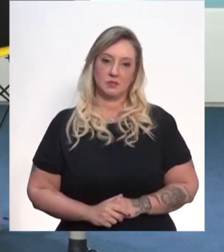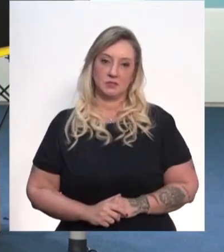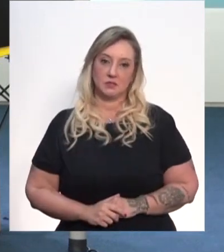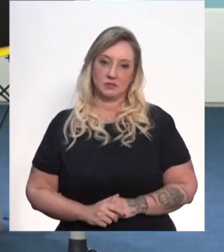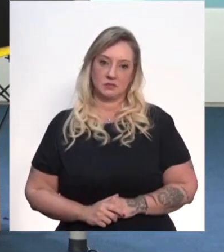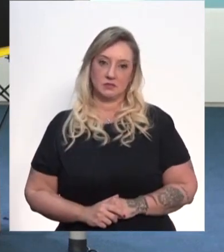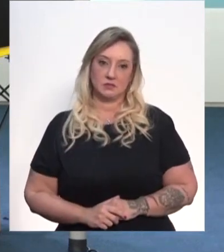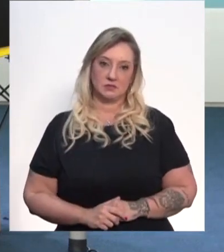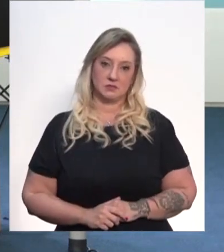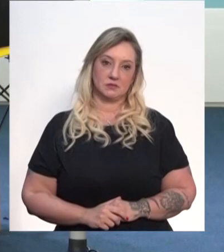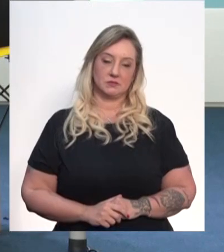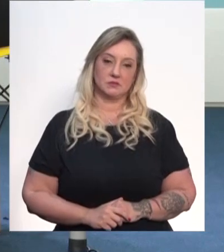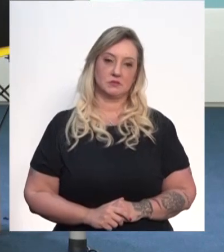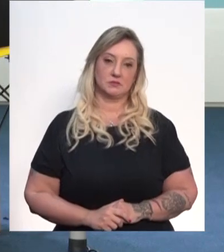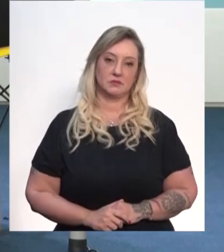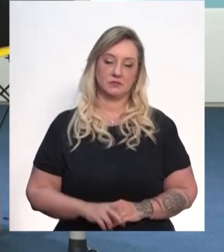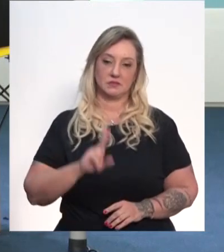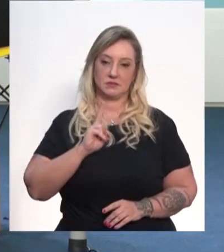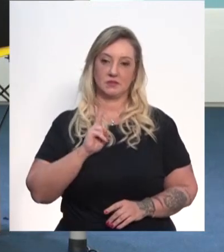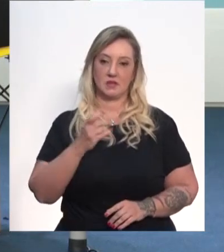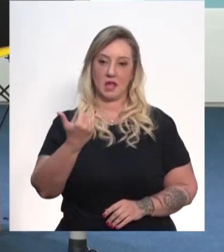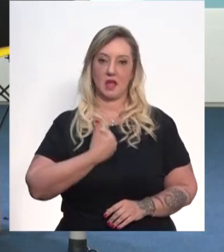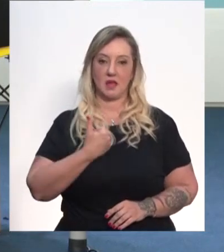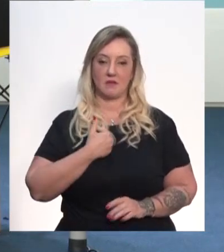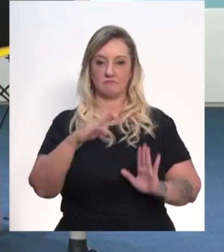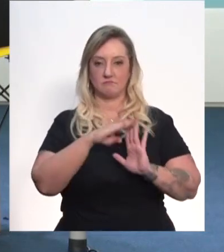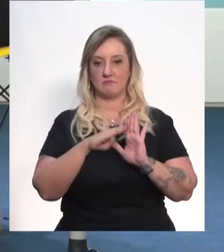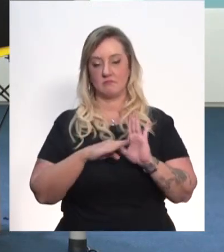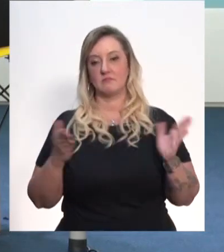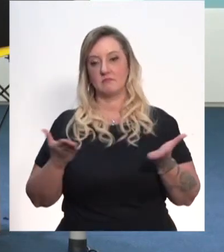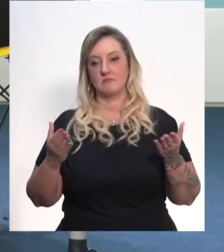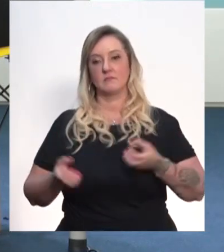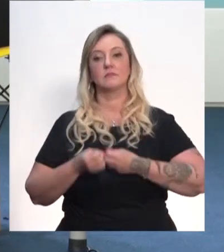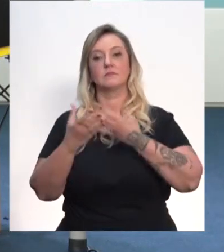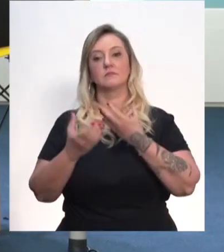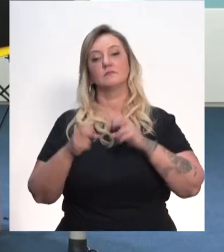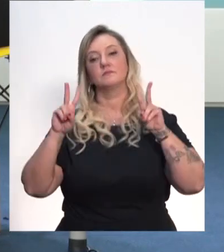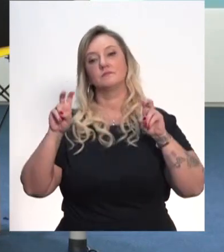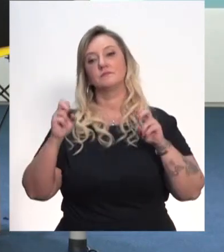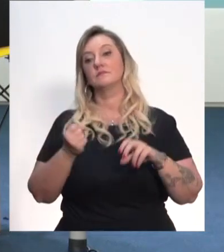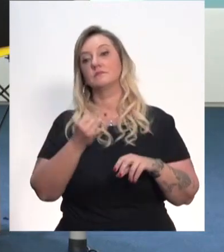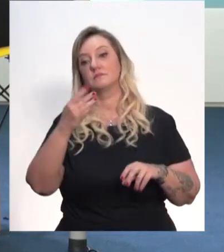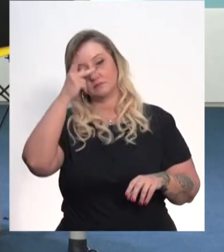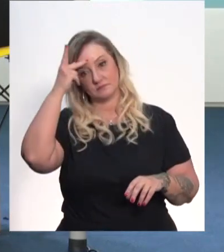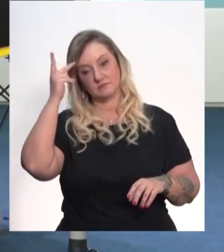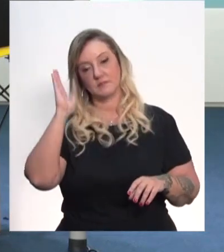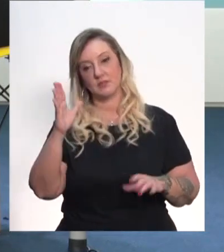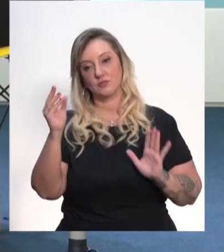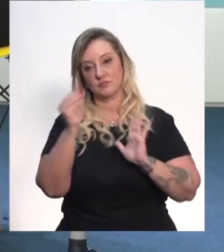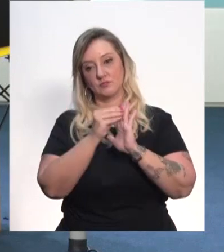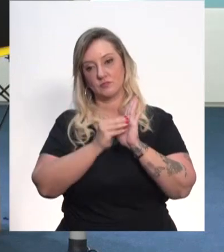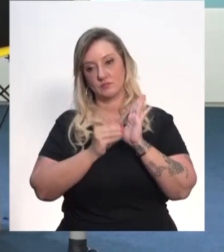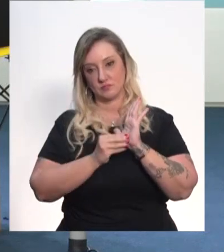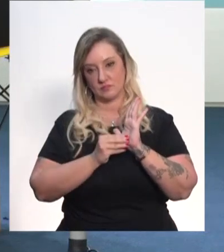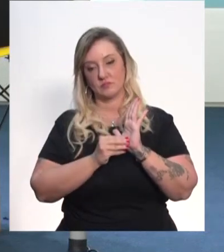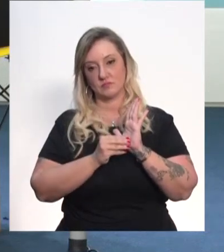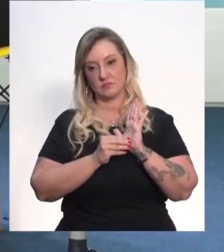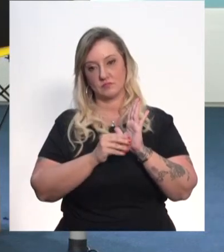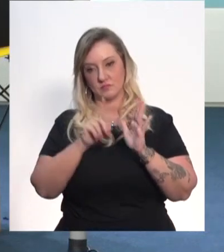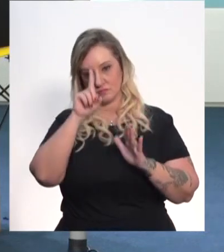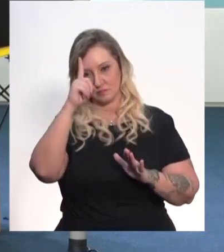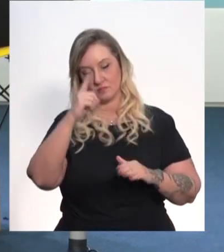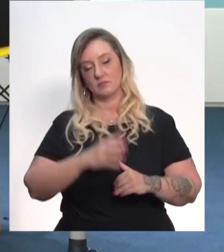falam, mas é o meu primeiro acesso, eu não tenho login e senha. Então, esse primeiro acesso, vocês podem estar